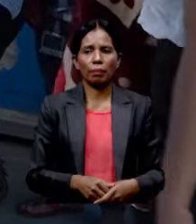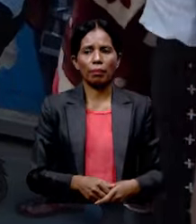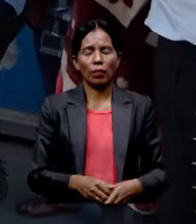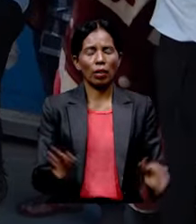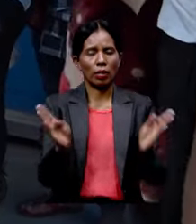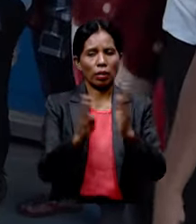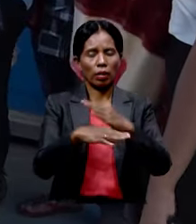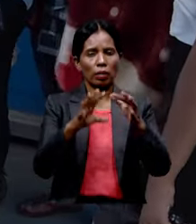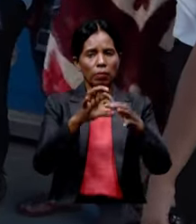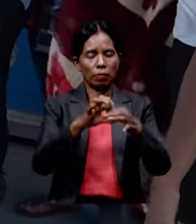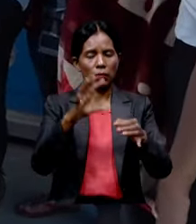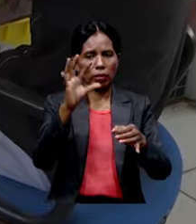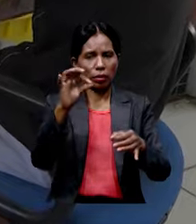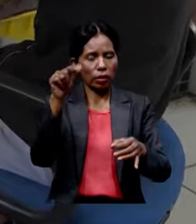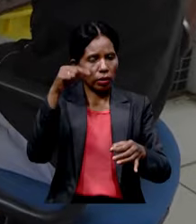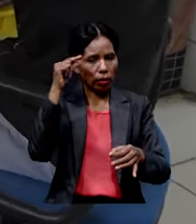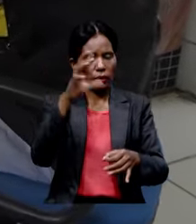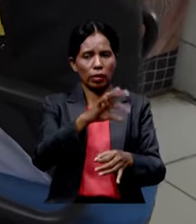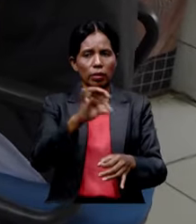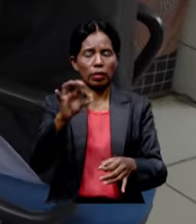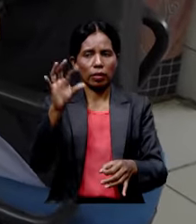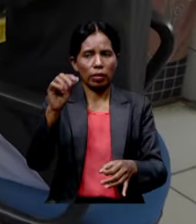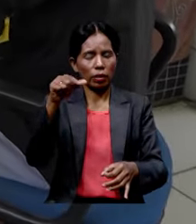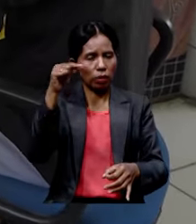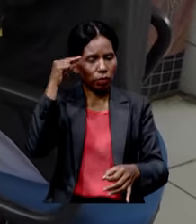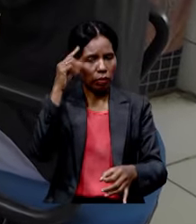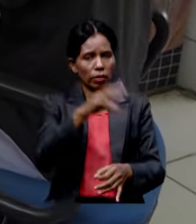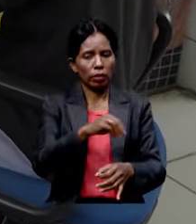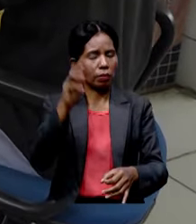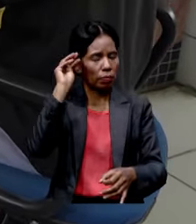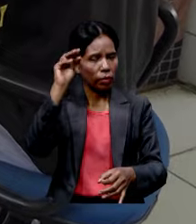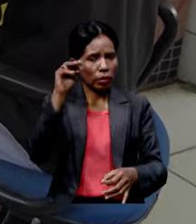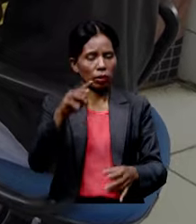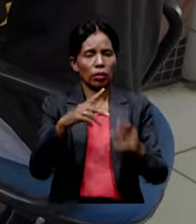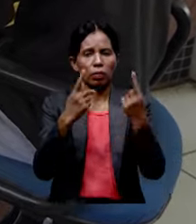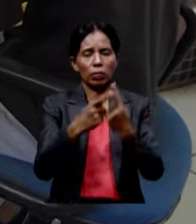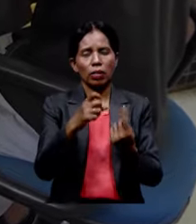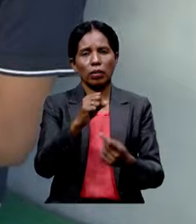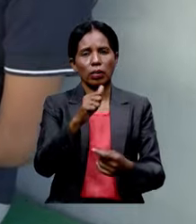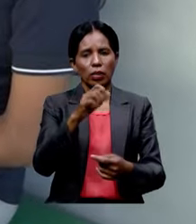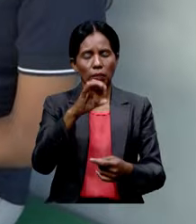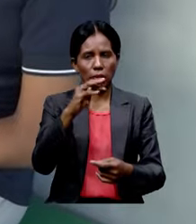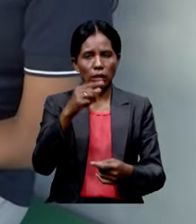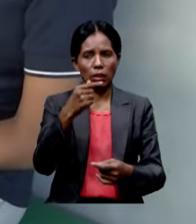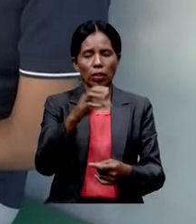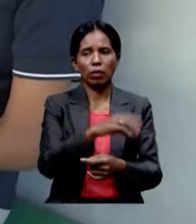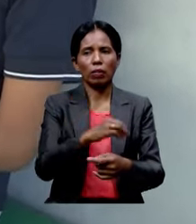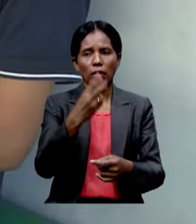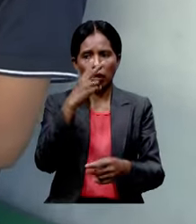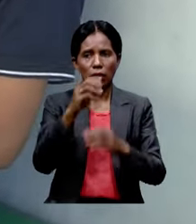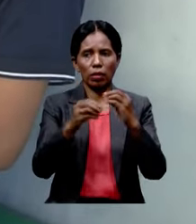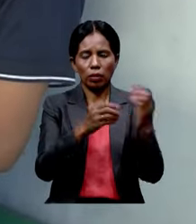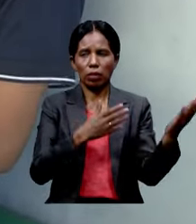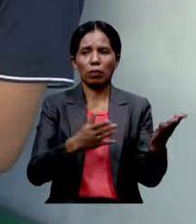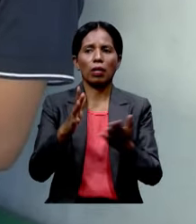membro governo da CNN, Ministra Saúde decide foi adjudicação direita ba companhia Salimago, onde halo aquisição no Hatama e